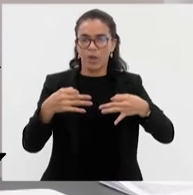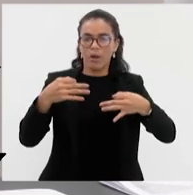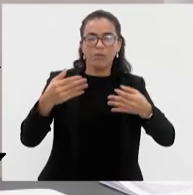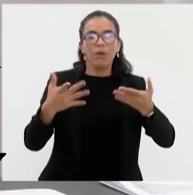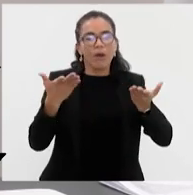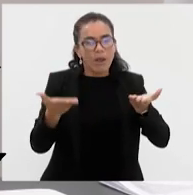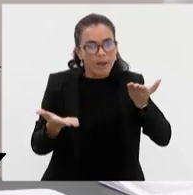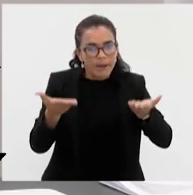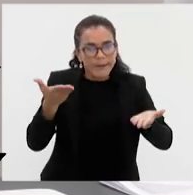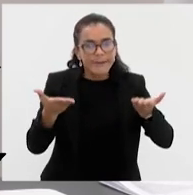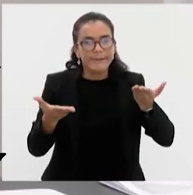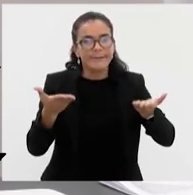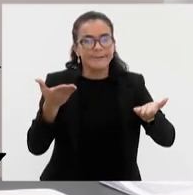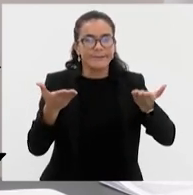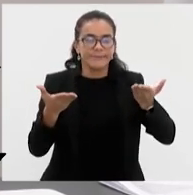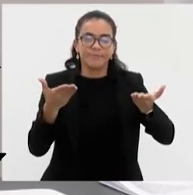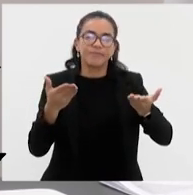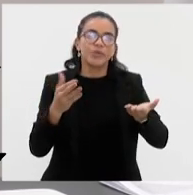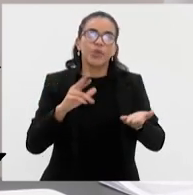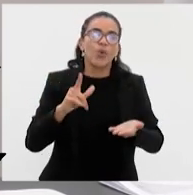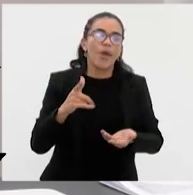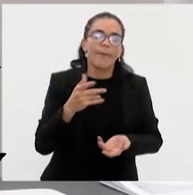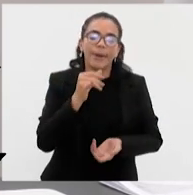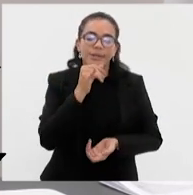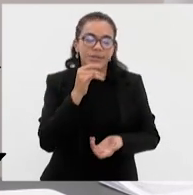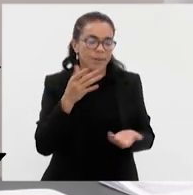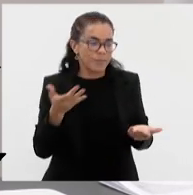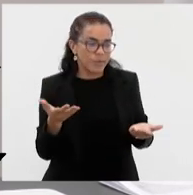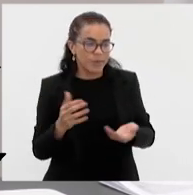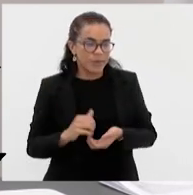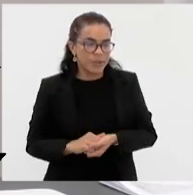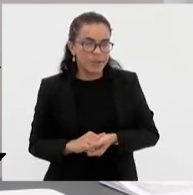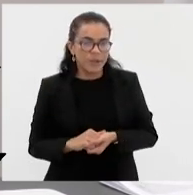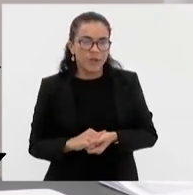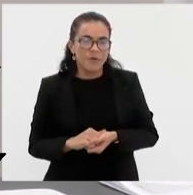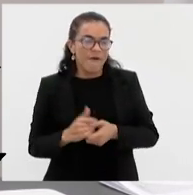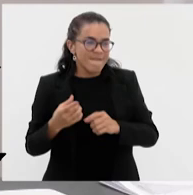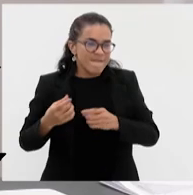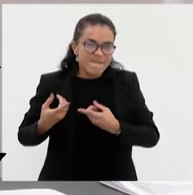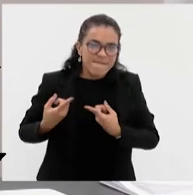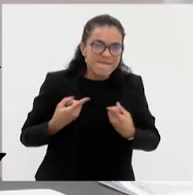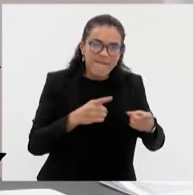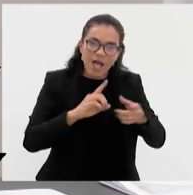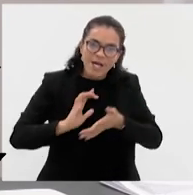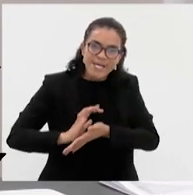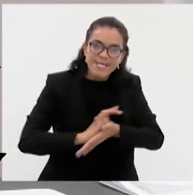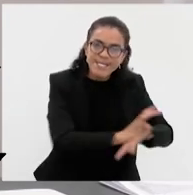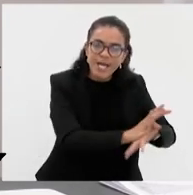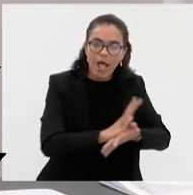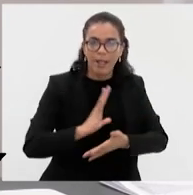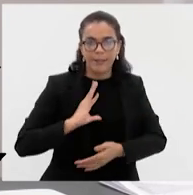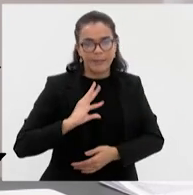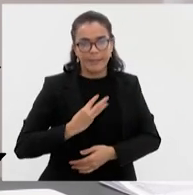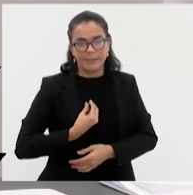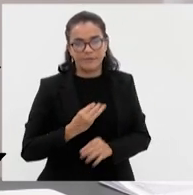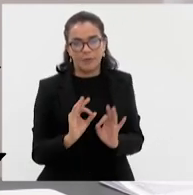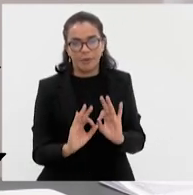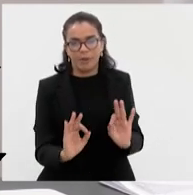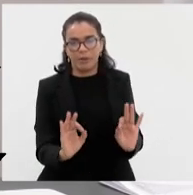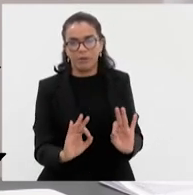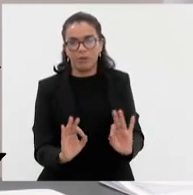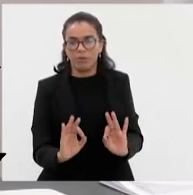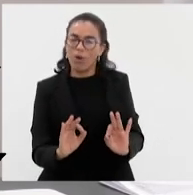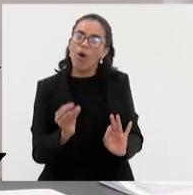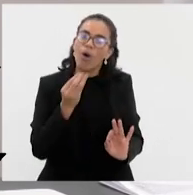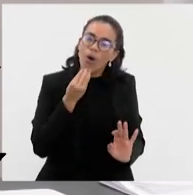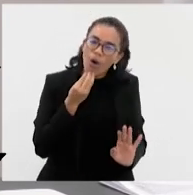vai aqui nenhum ensejo de transfobia ou qualquer discussão. Eu diria, inclusive,